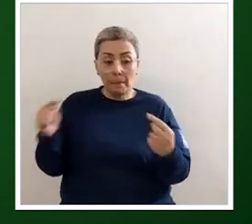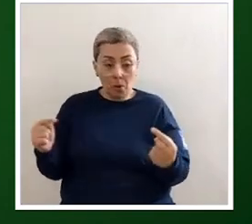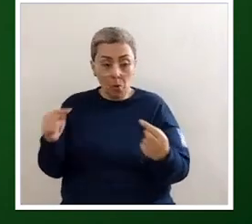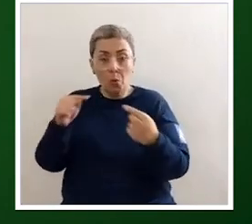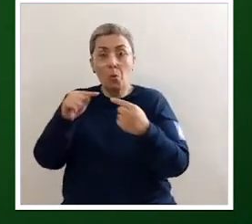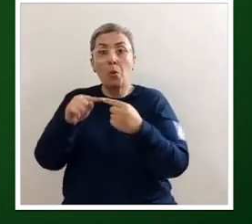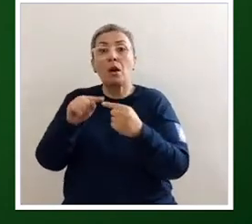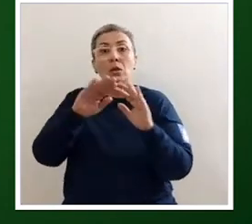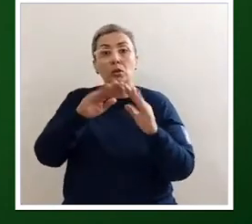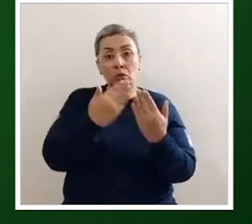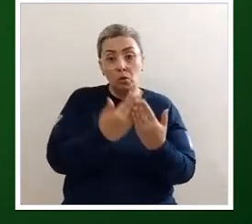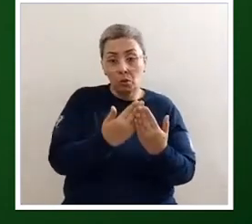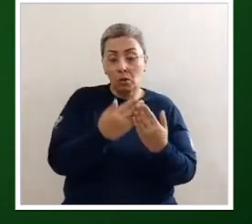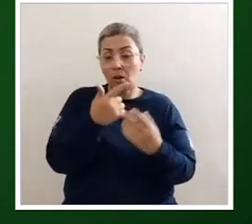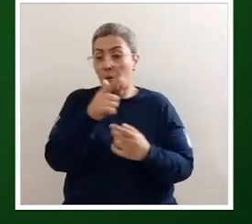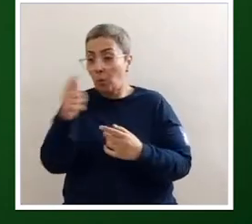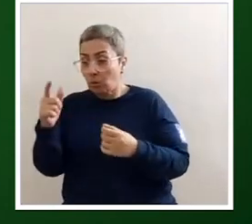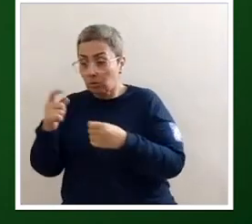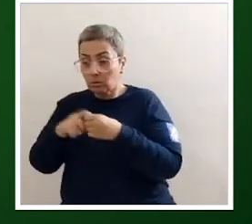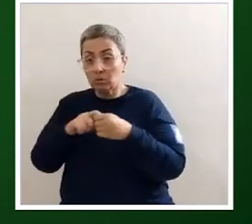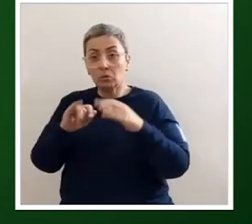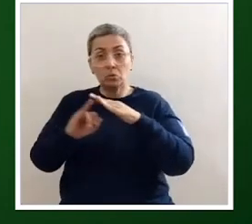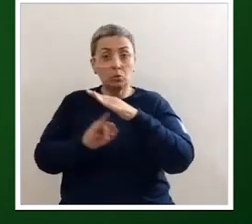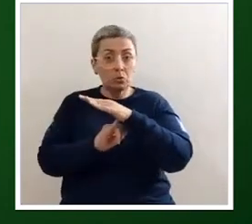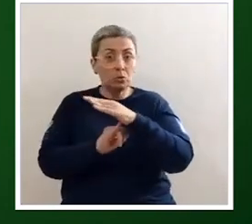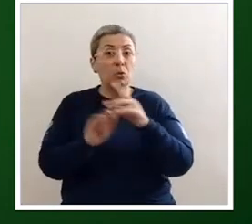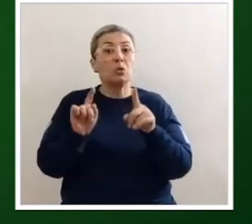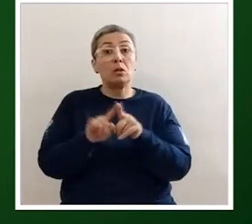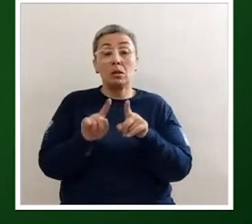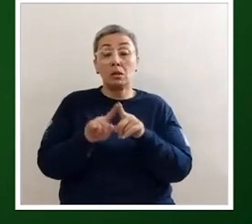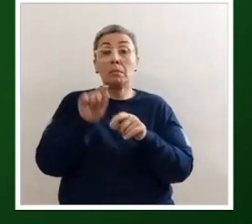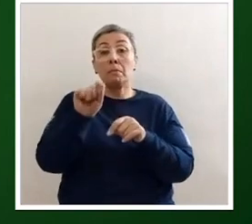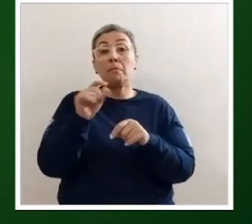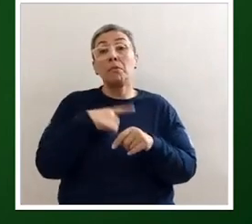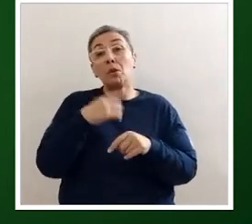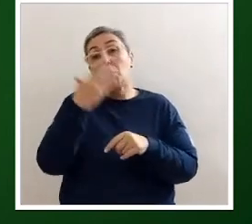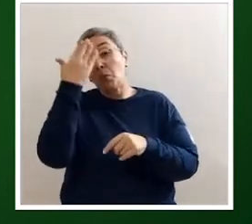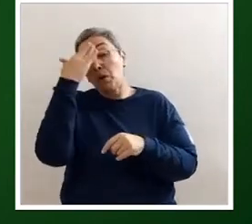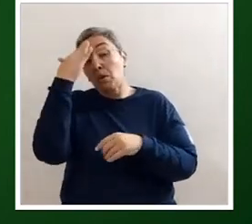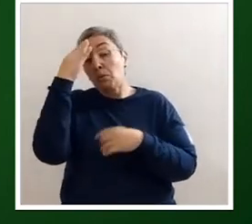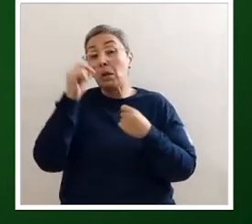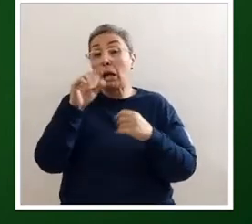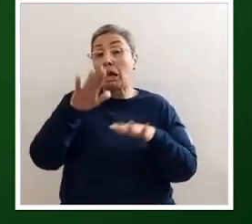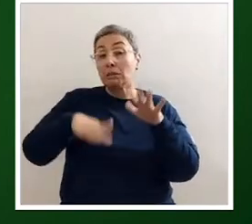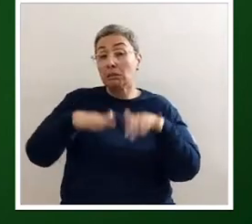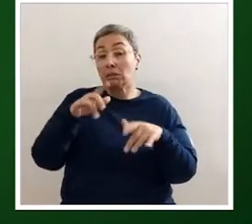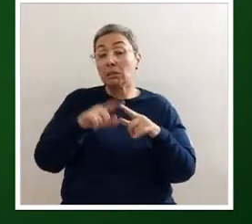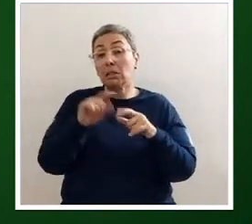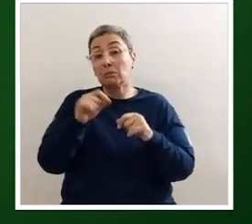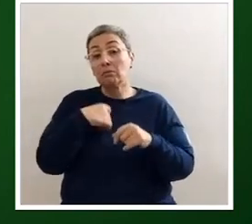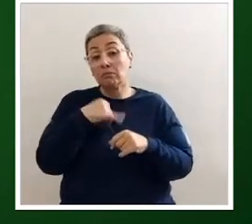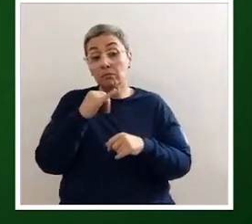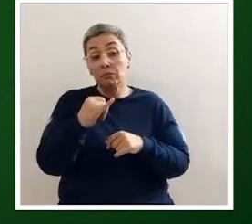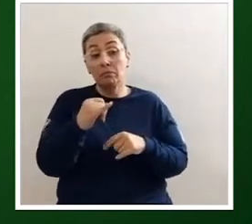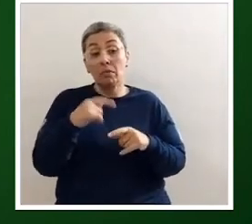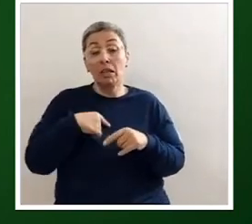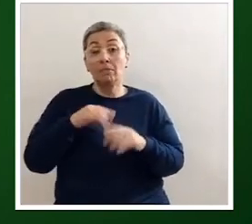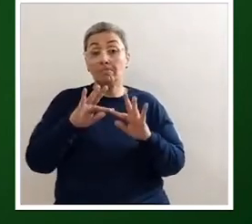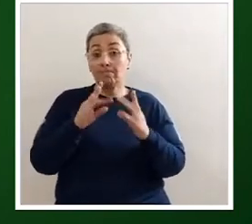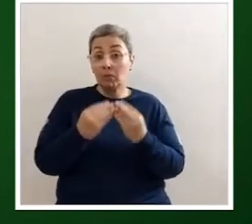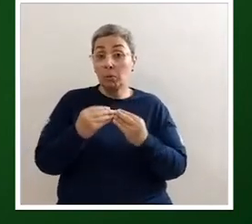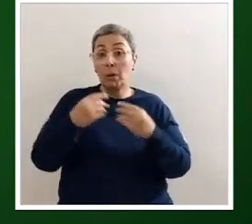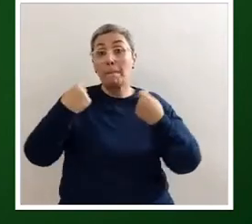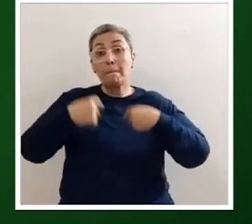escola e outras instituição e para que ela também entenda né porque muitas vezes como eu disse a família